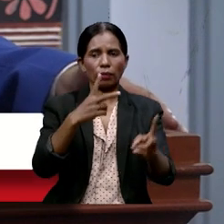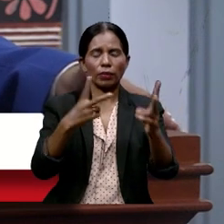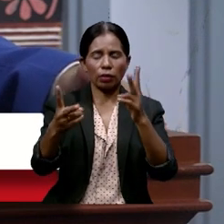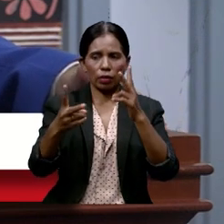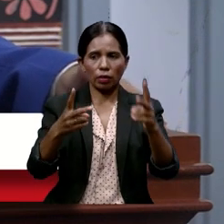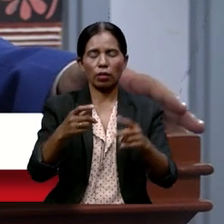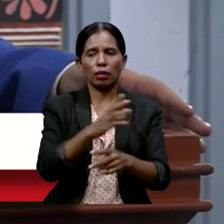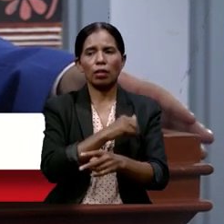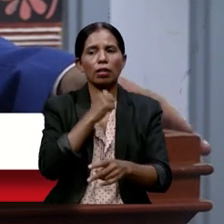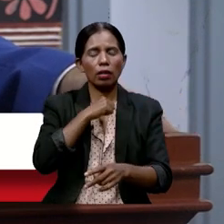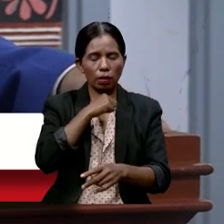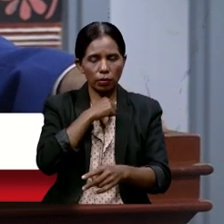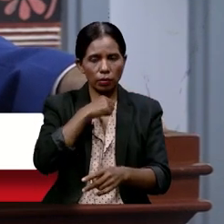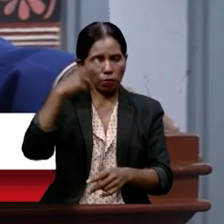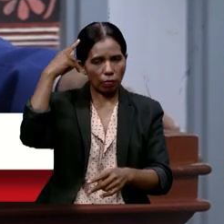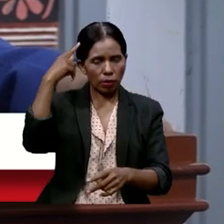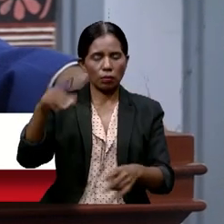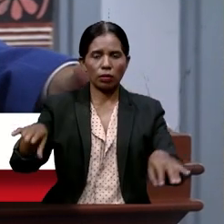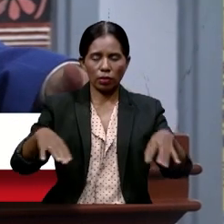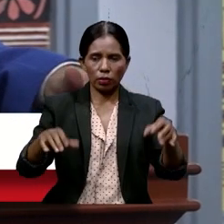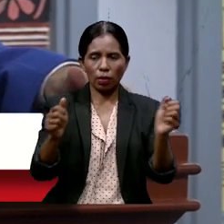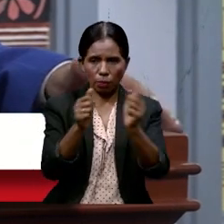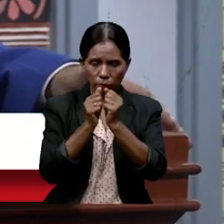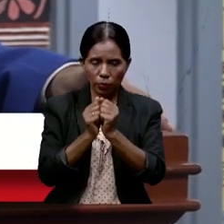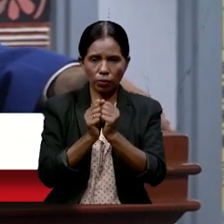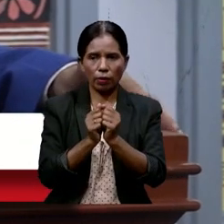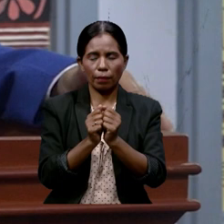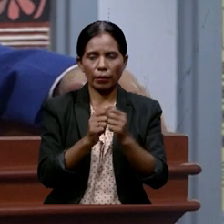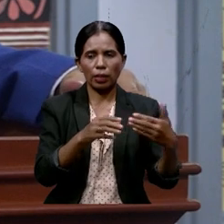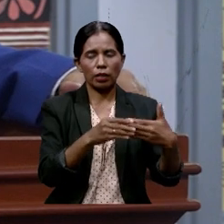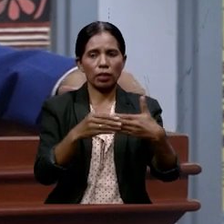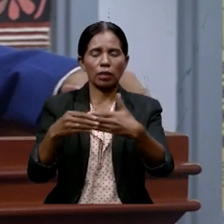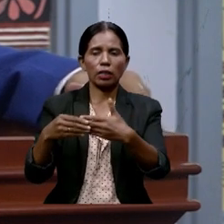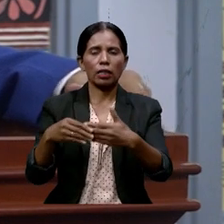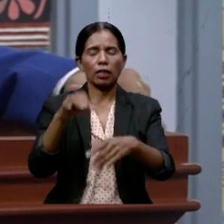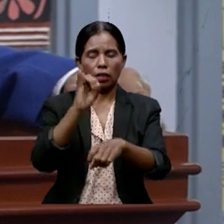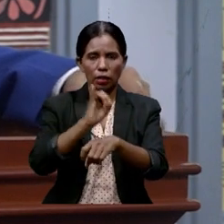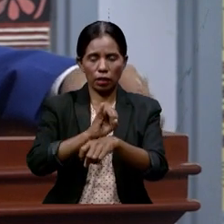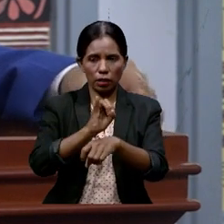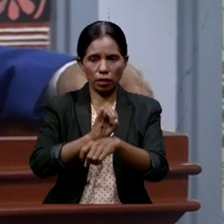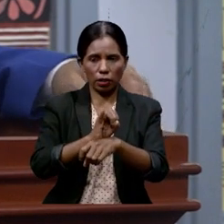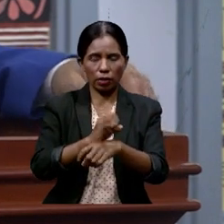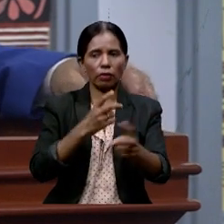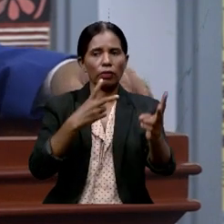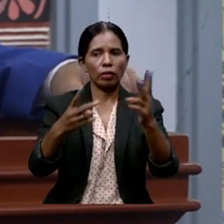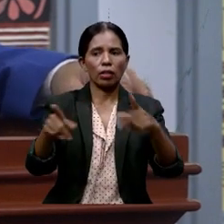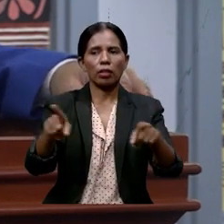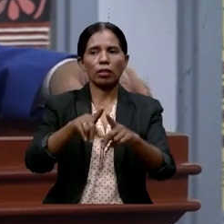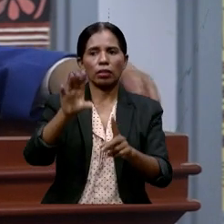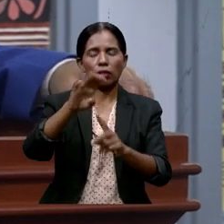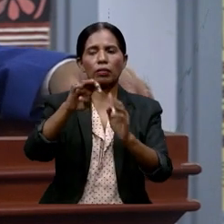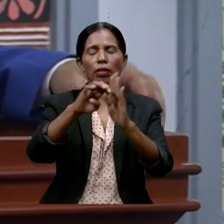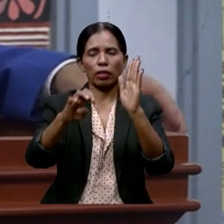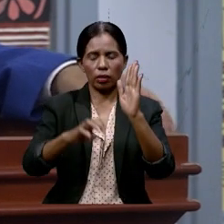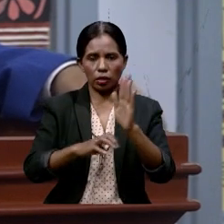Virgílio maka, coordena anessan igreja local, visita nessa chefe do Estado,